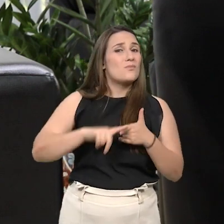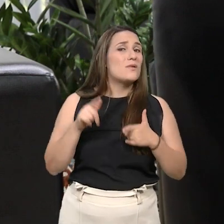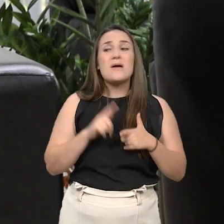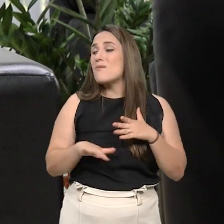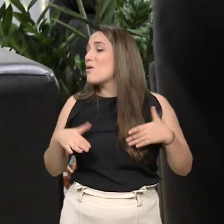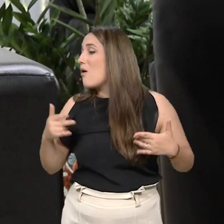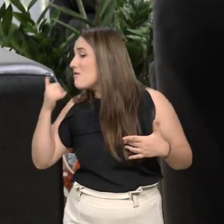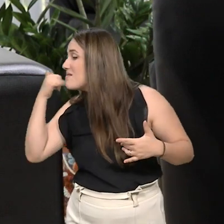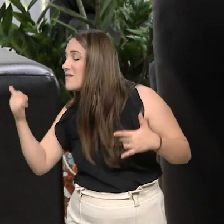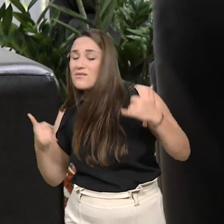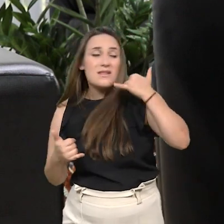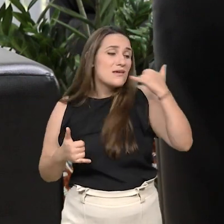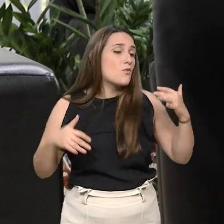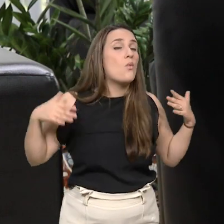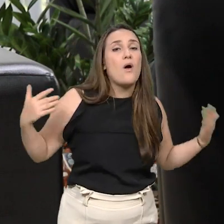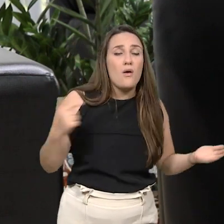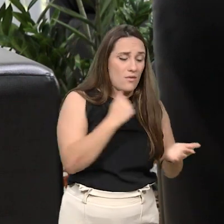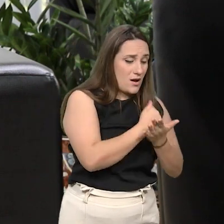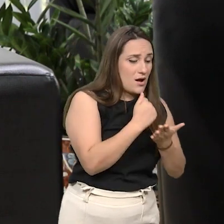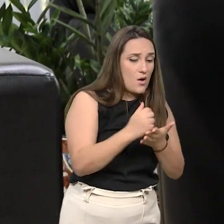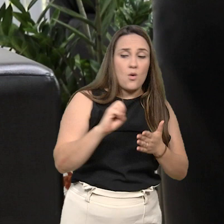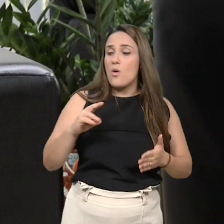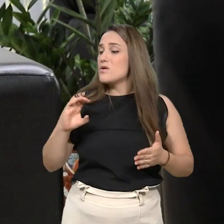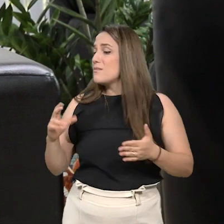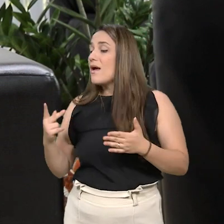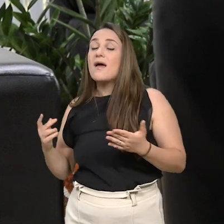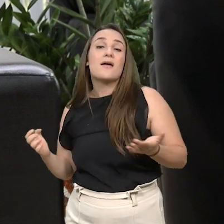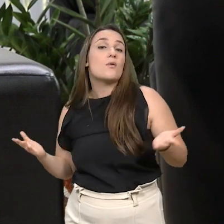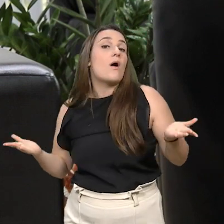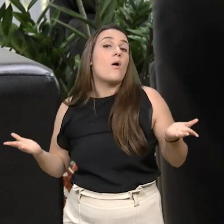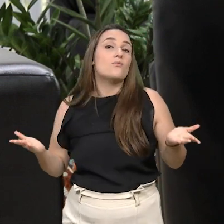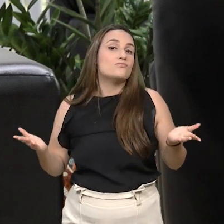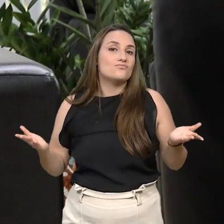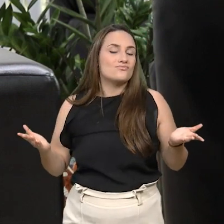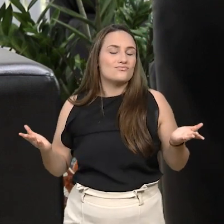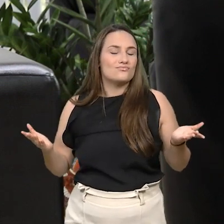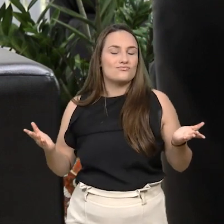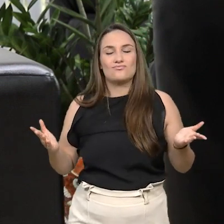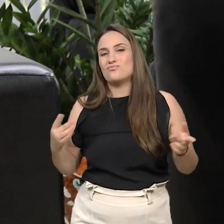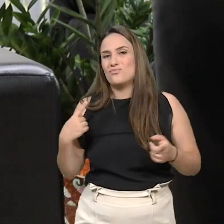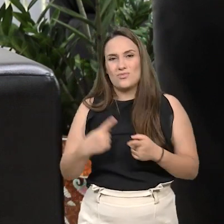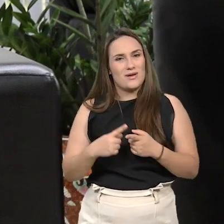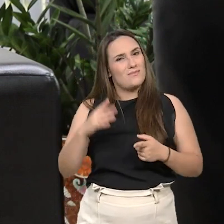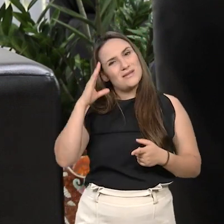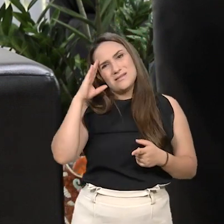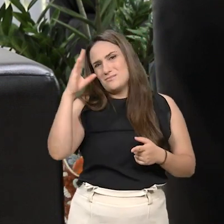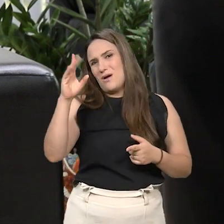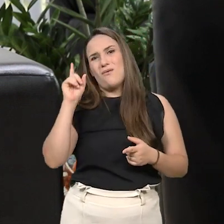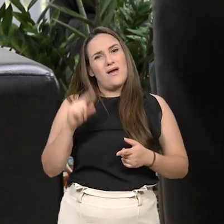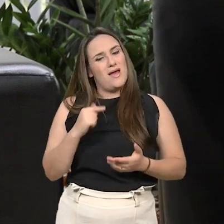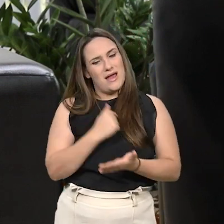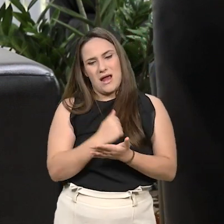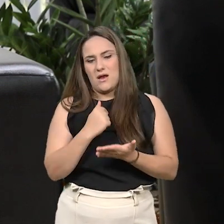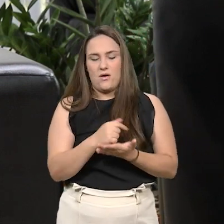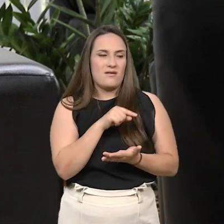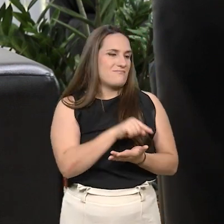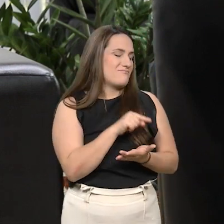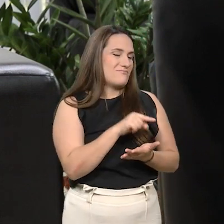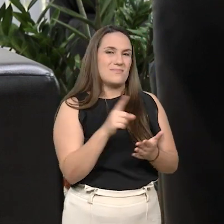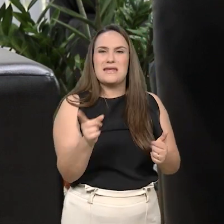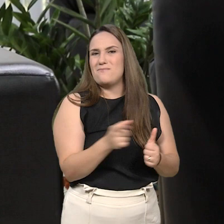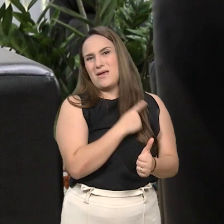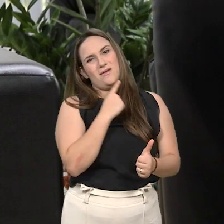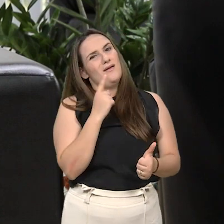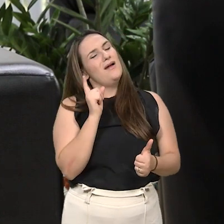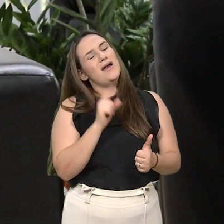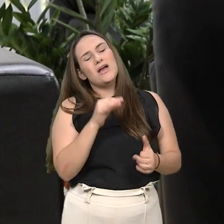Então, dentro disso, é importante um ato, uma entrevista como essa que nós estamos, de colocar que o primeiro local de se procurar são os cartórios, são